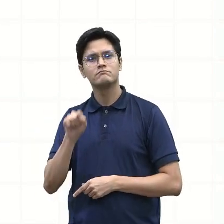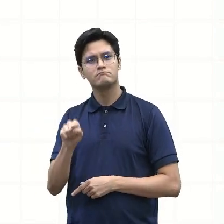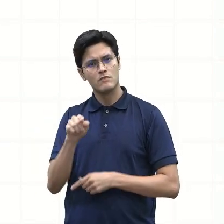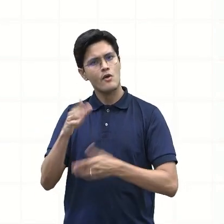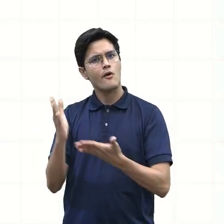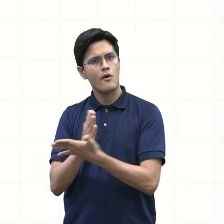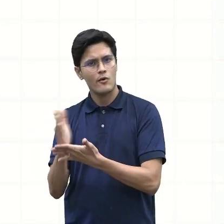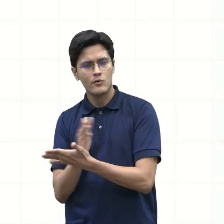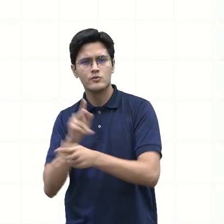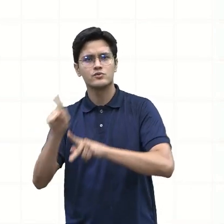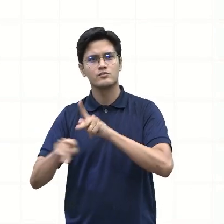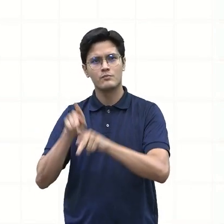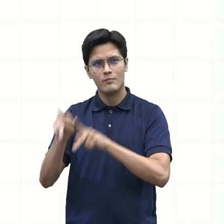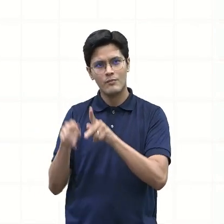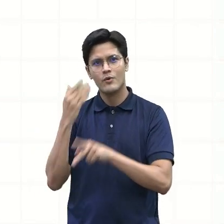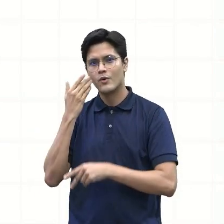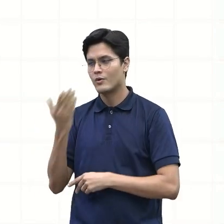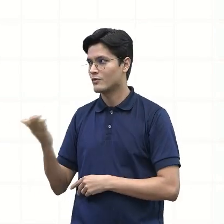alguns